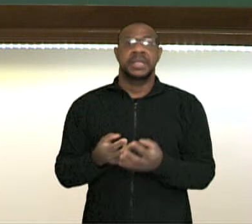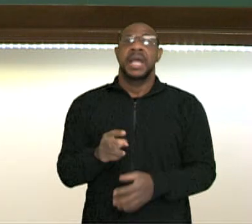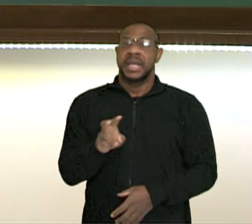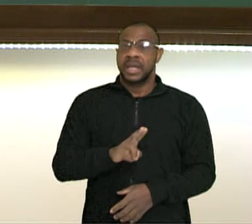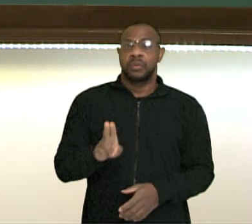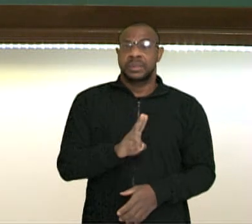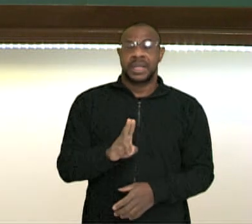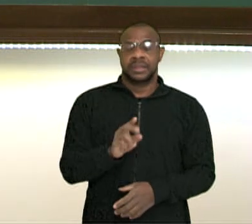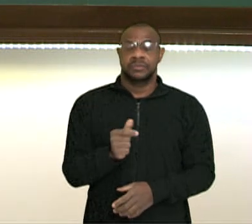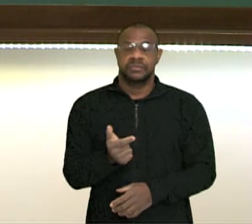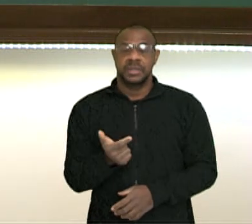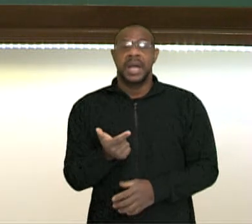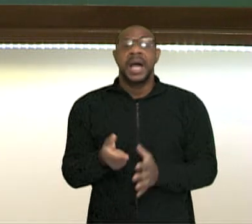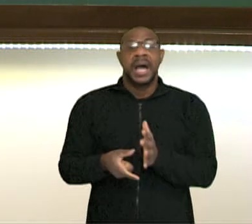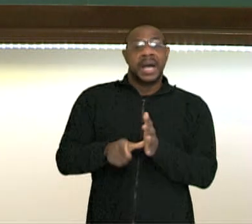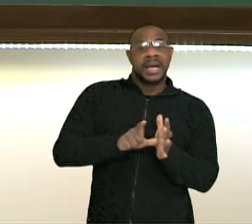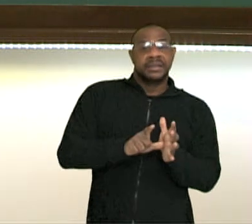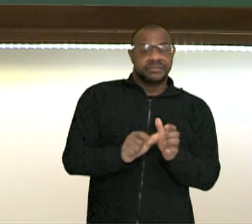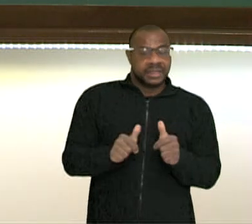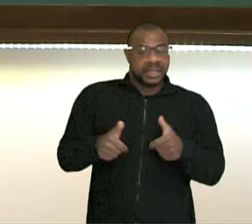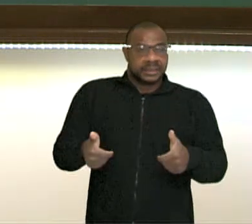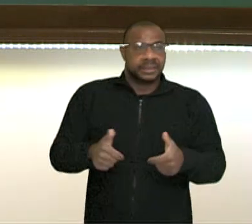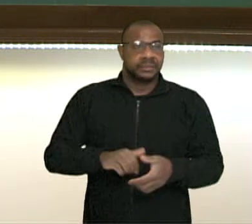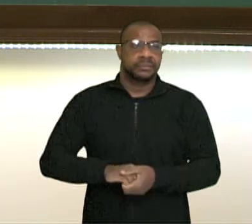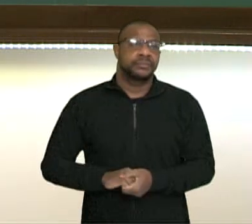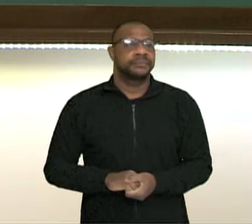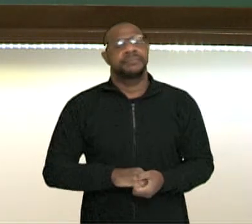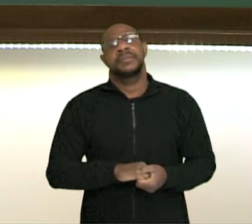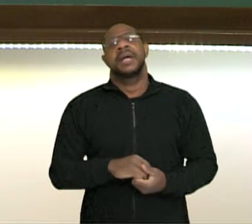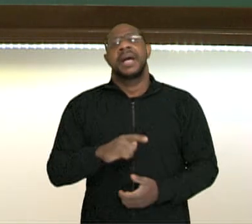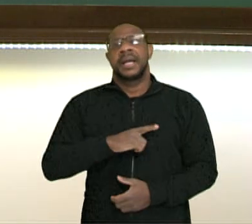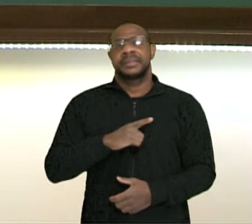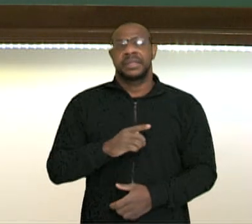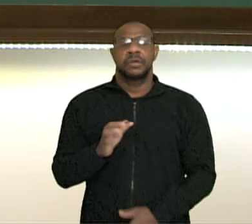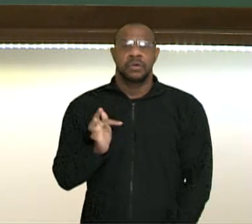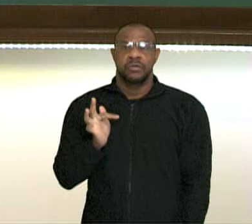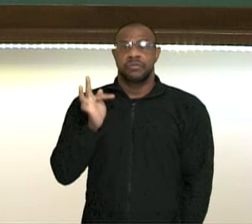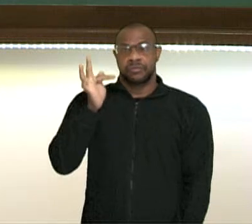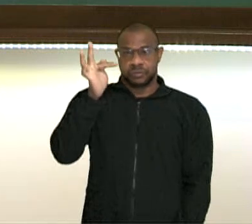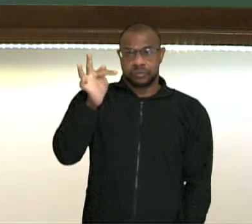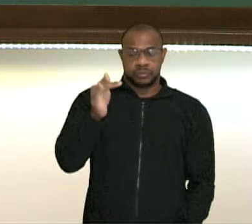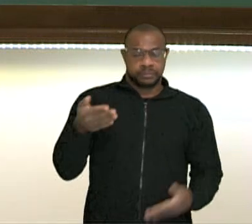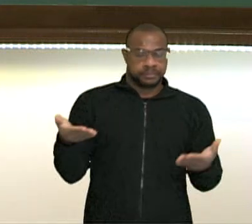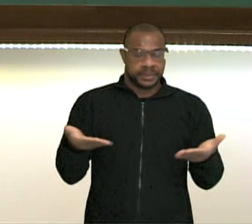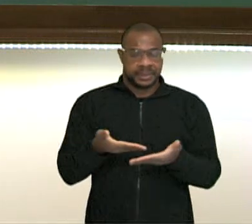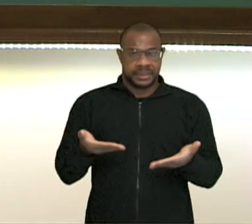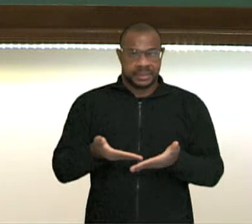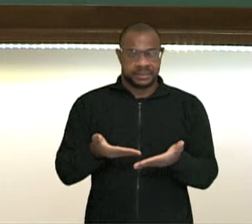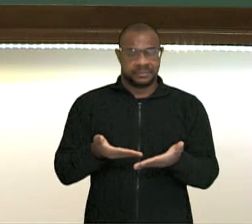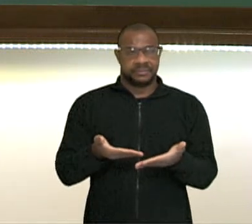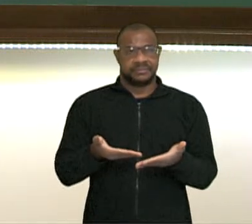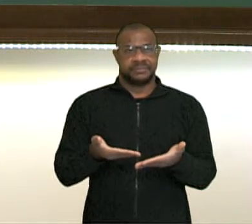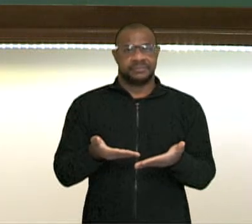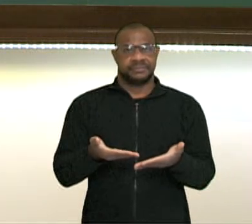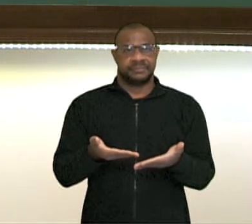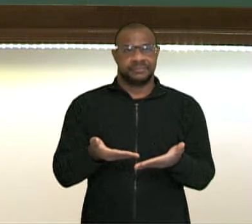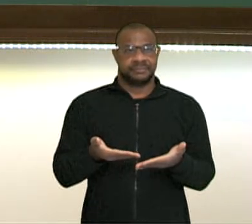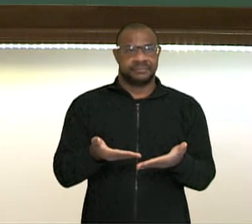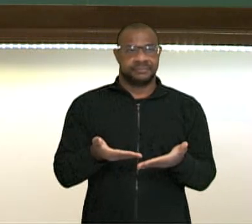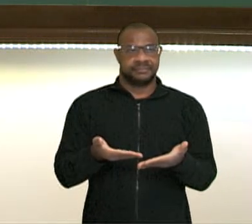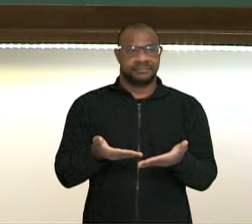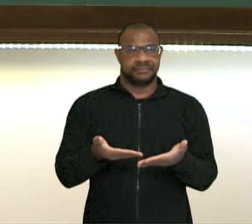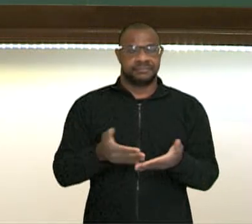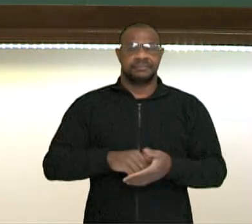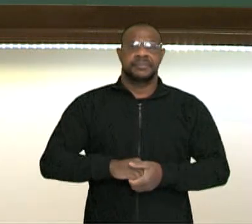Aí eu tenho os 2 futuros. Futuro do presente, né? Falarei, e o futuro do pretérito, falaria.